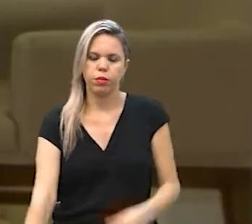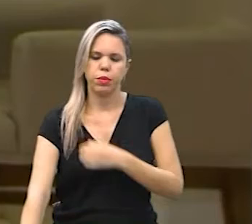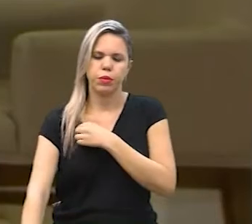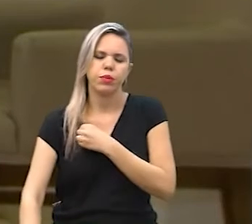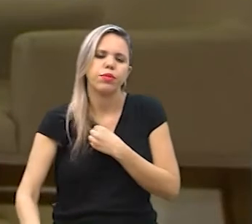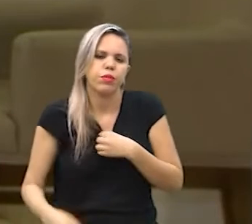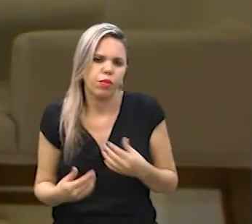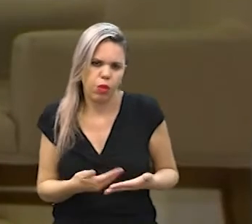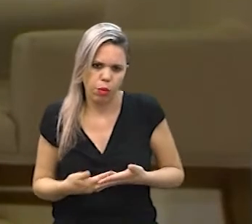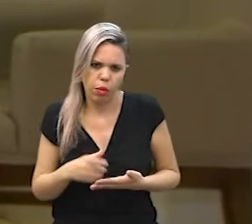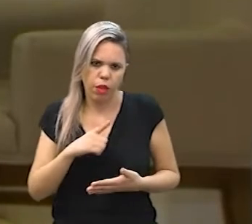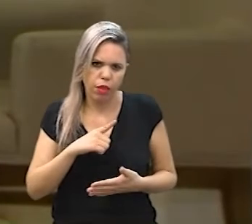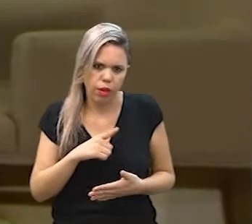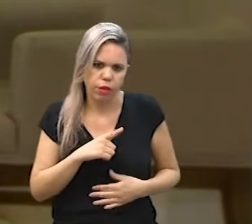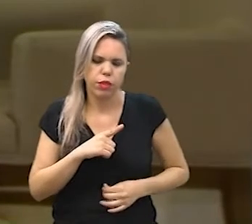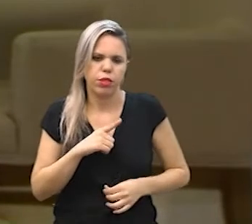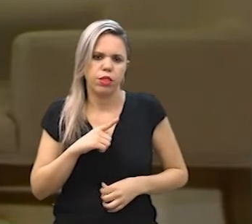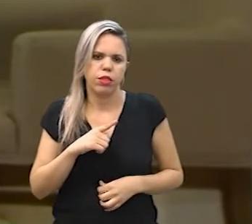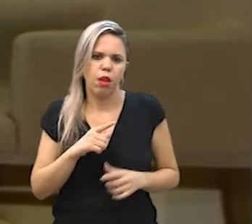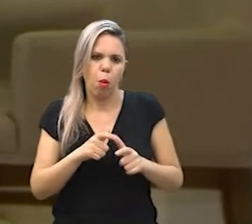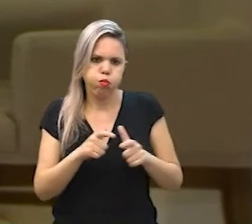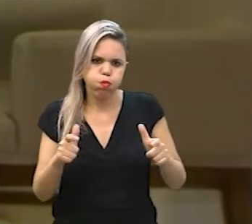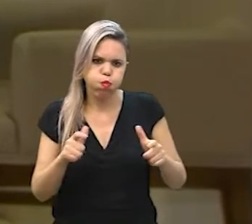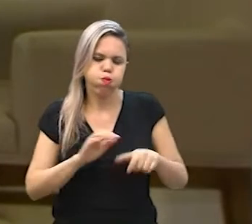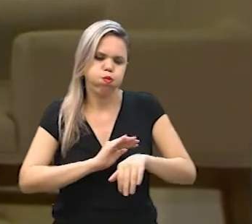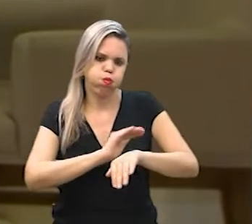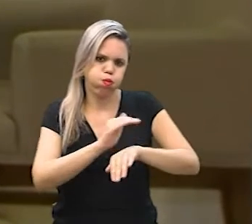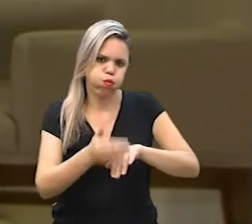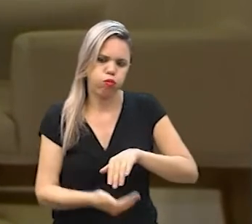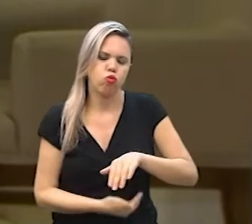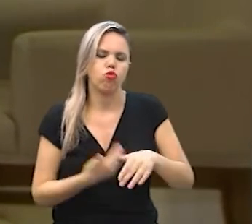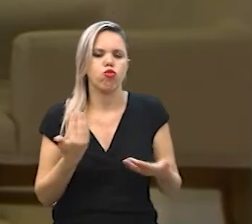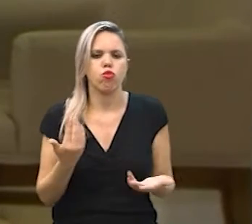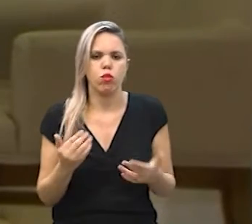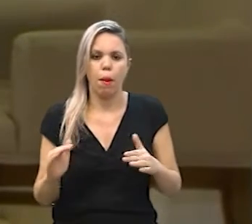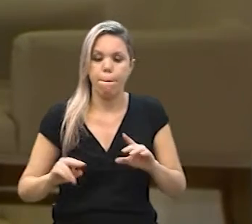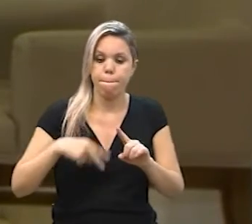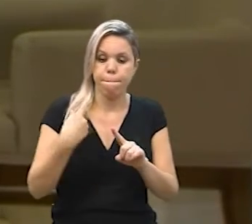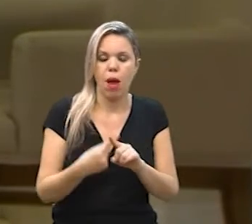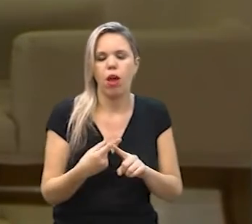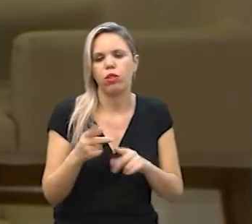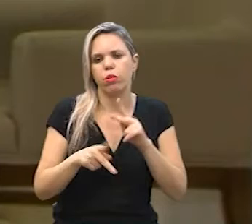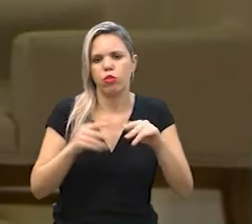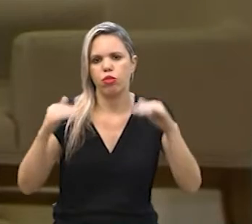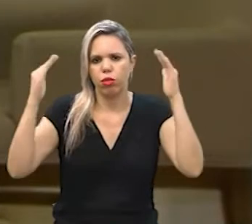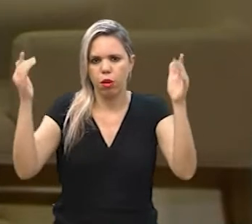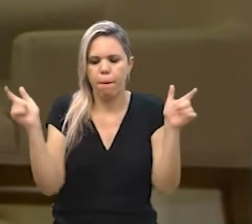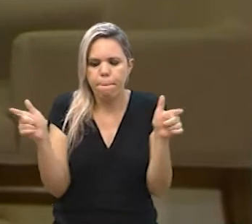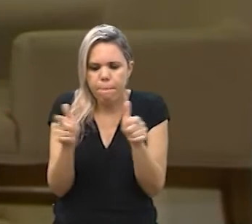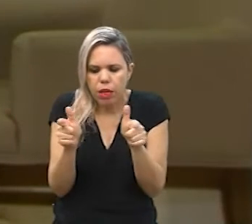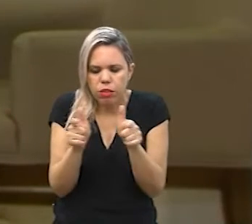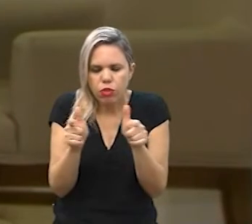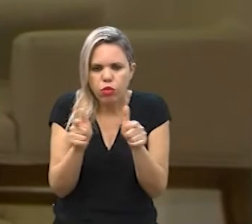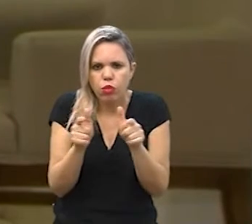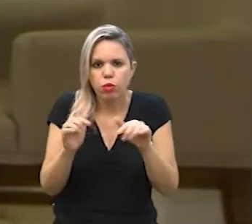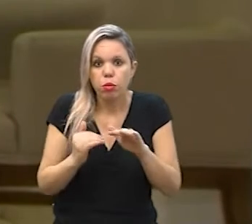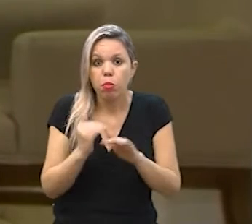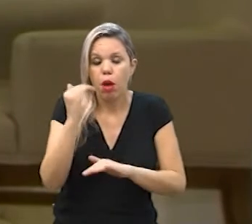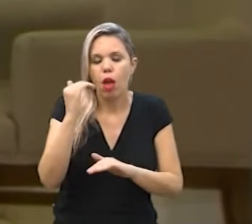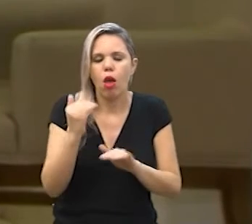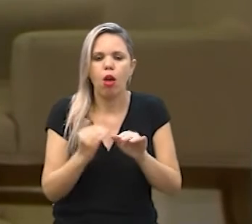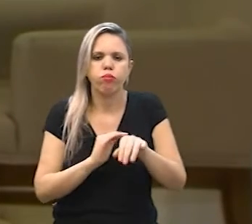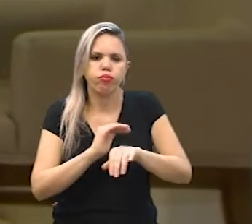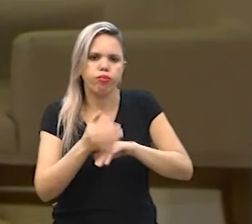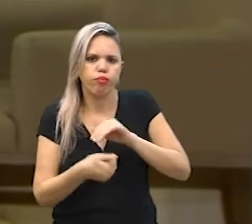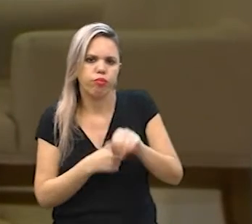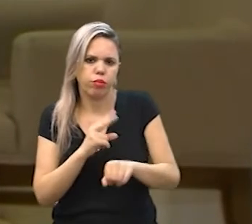tem uma superfície corpórea maior do que o adulto, Quanto menor a criança, maior a superfície corpórea,